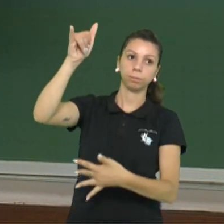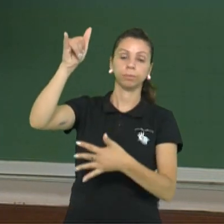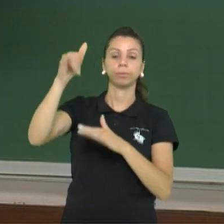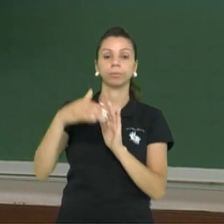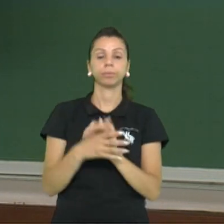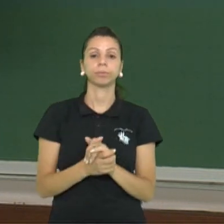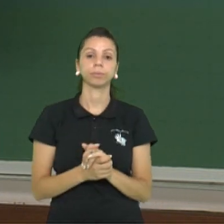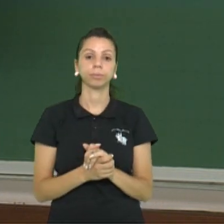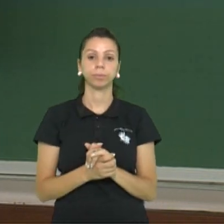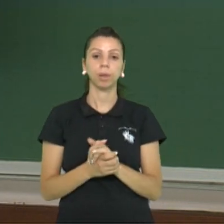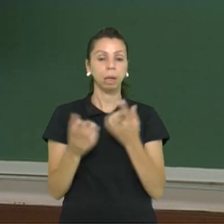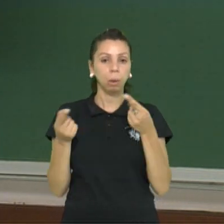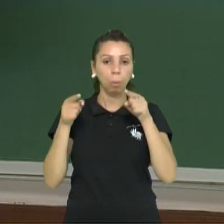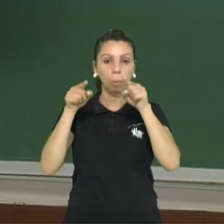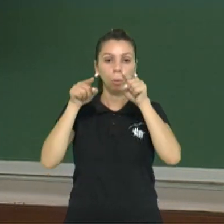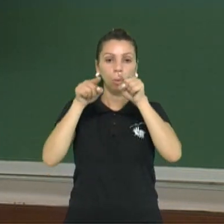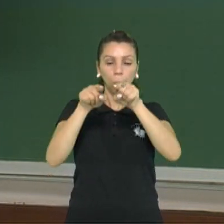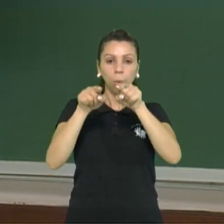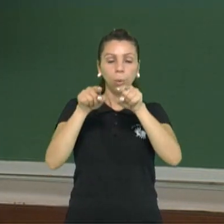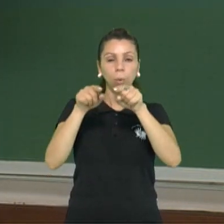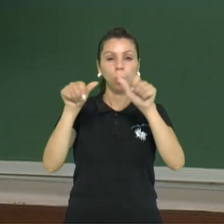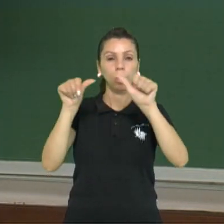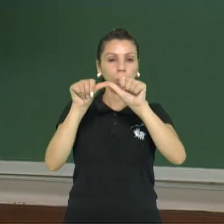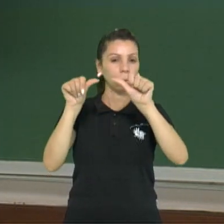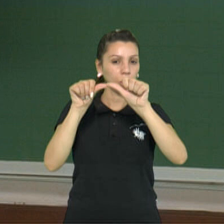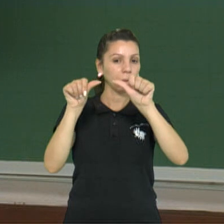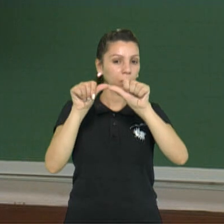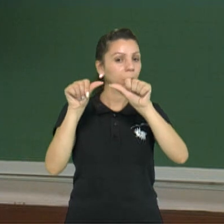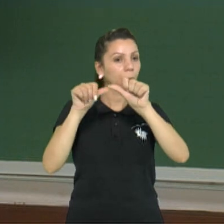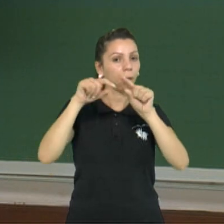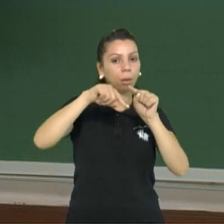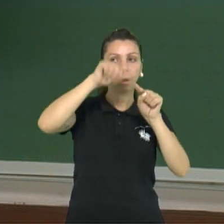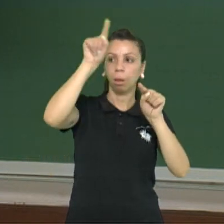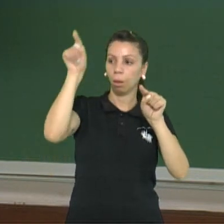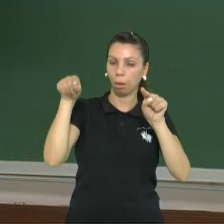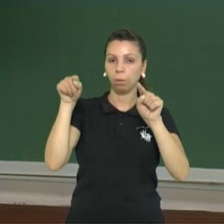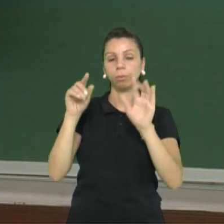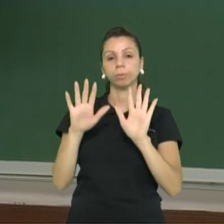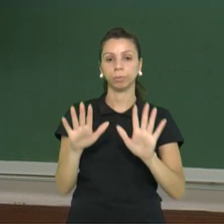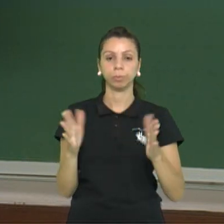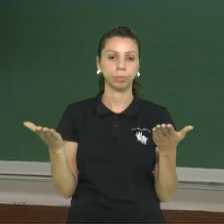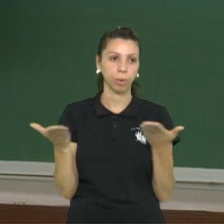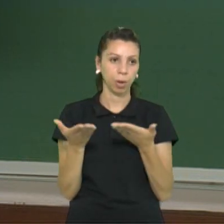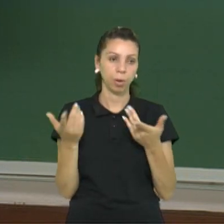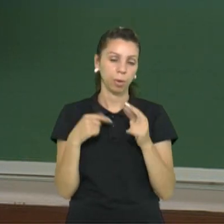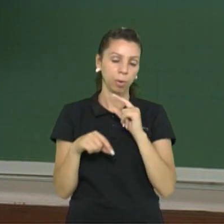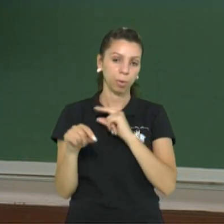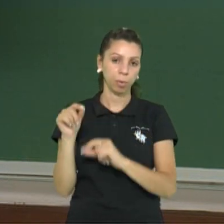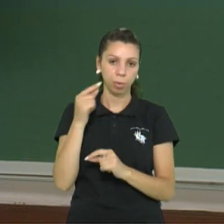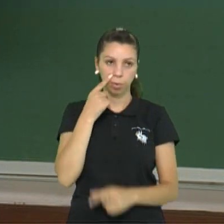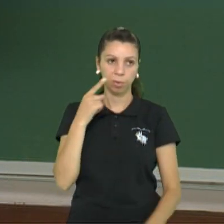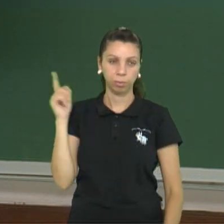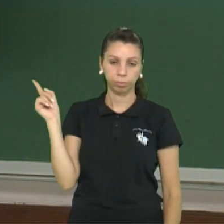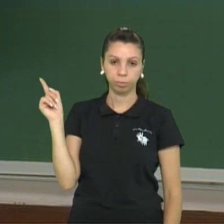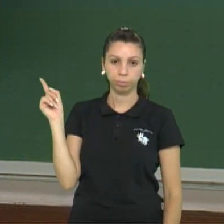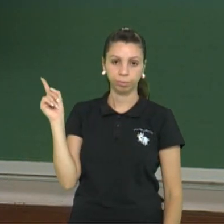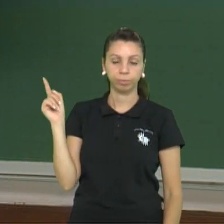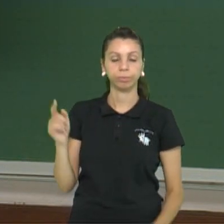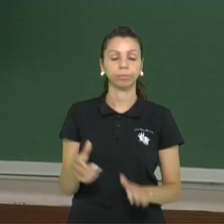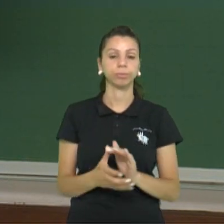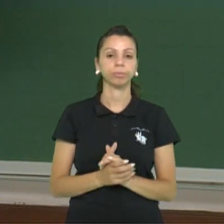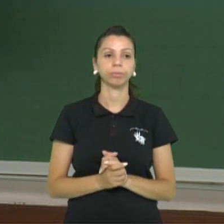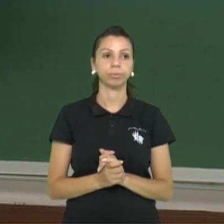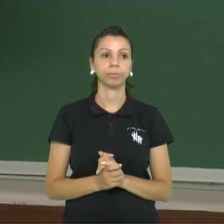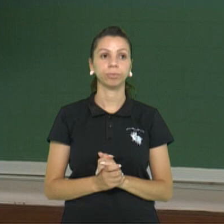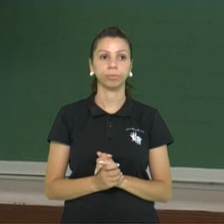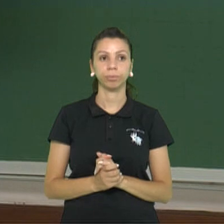bom? Olha só, quando x é igual a 0, y é igual a menos 3, x igual a 1 é igual a